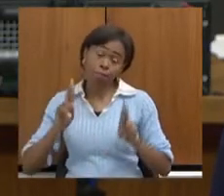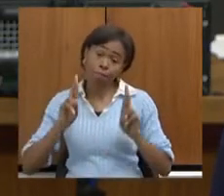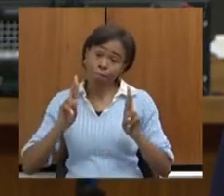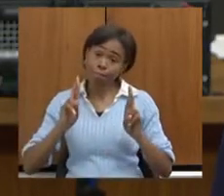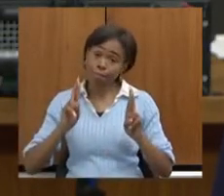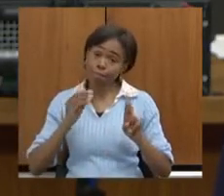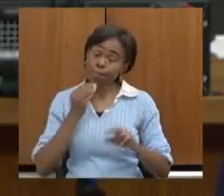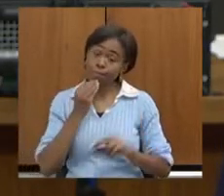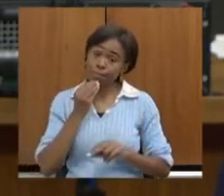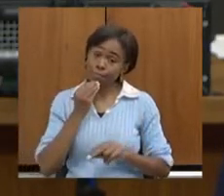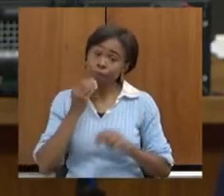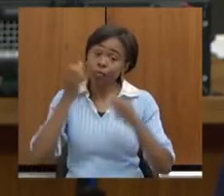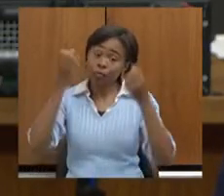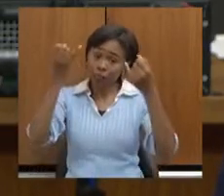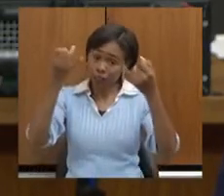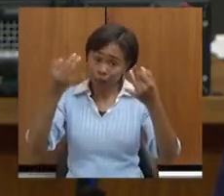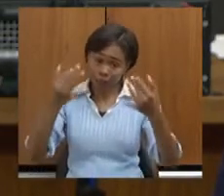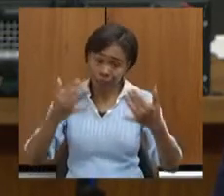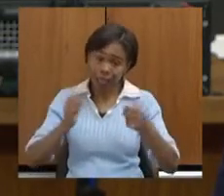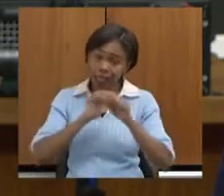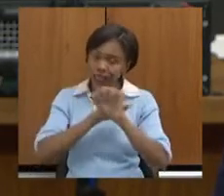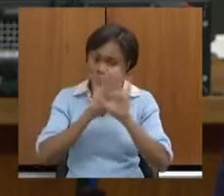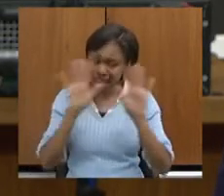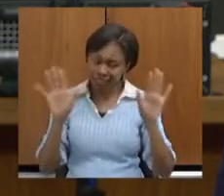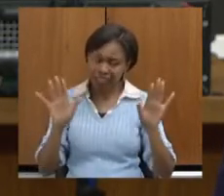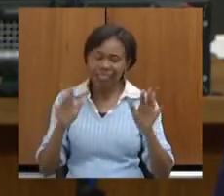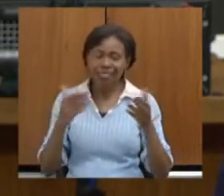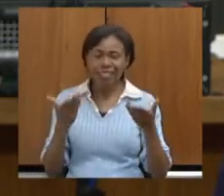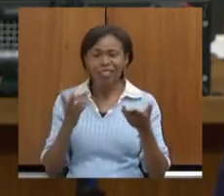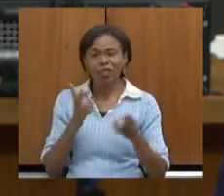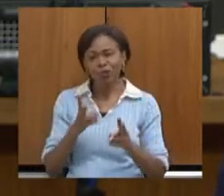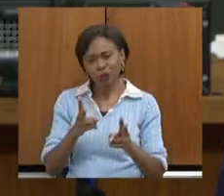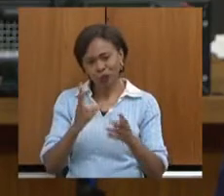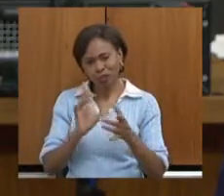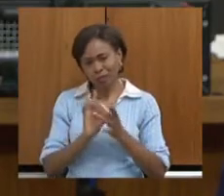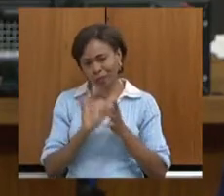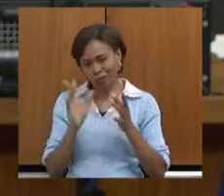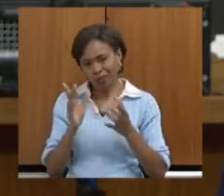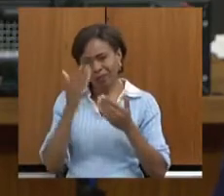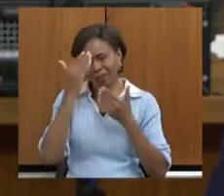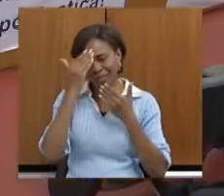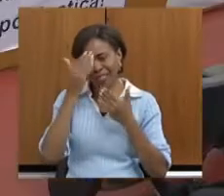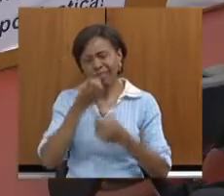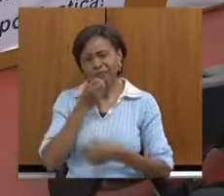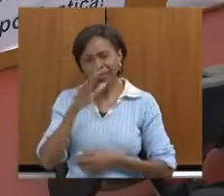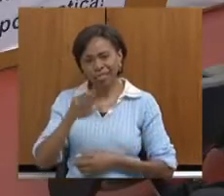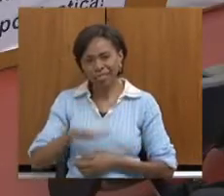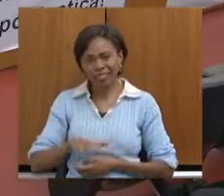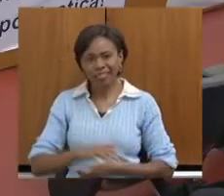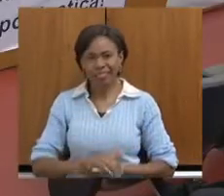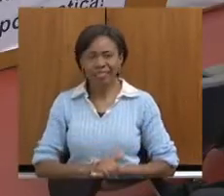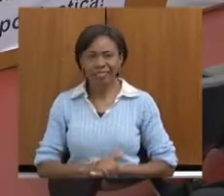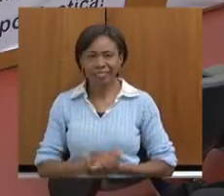pouco de esclarecimento e continuamos à disposição Muito obrigado e uma boa tarde e